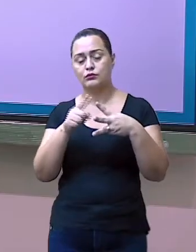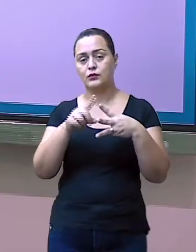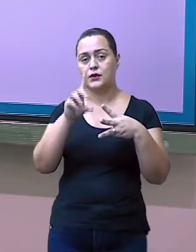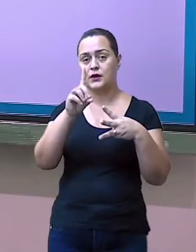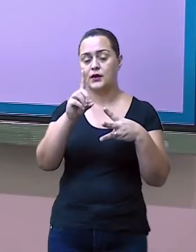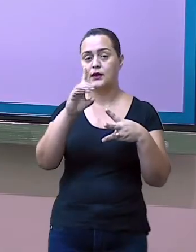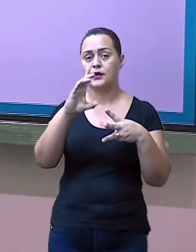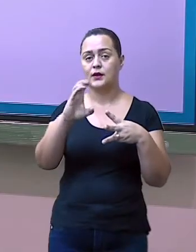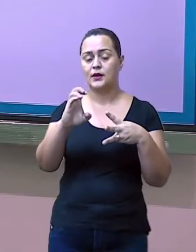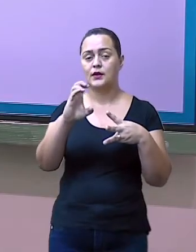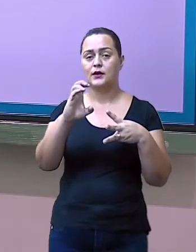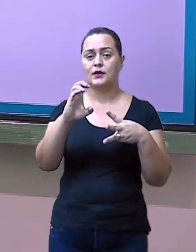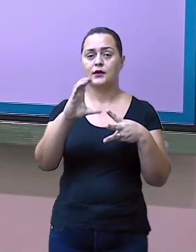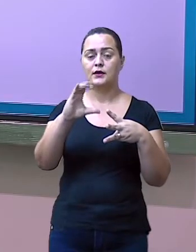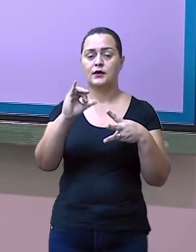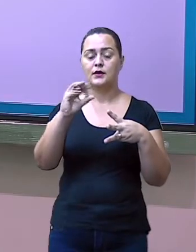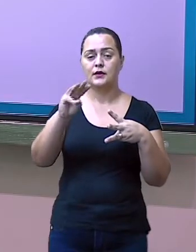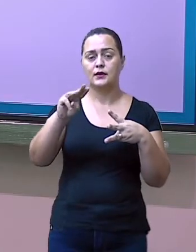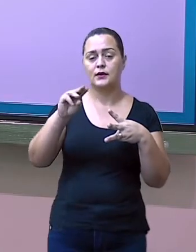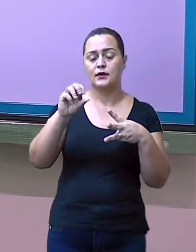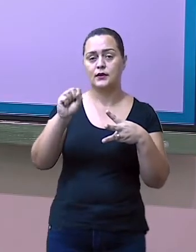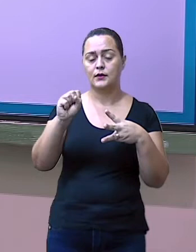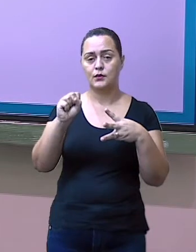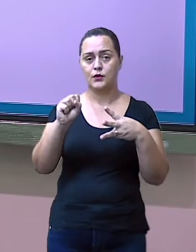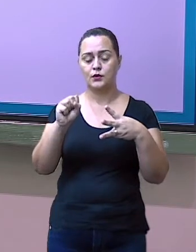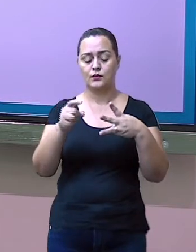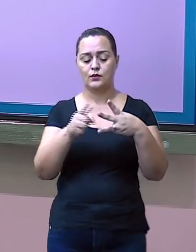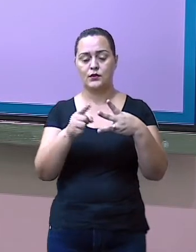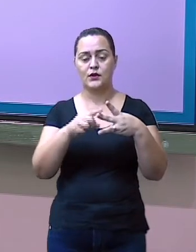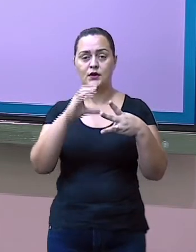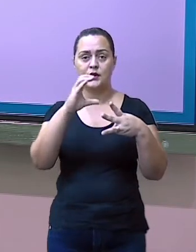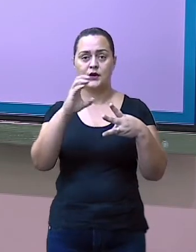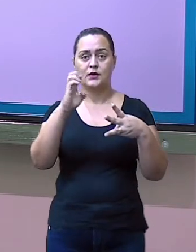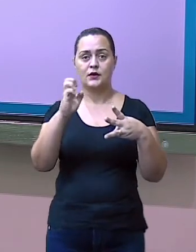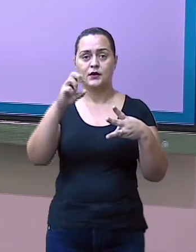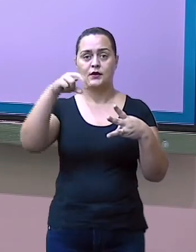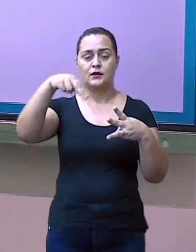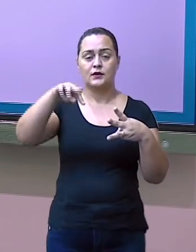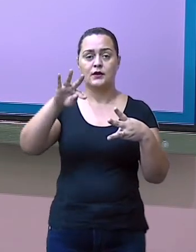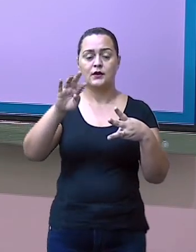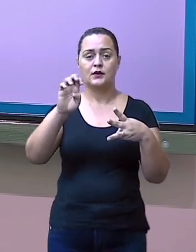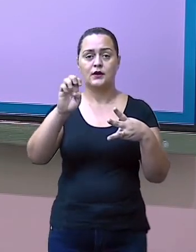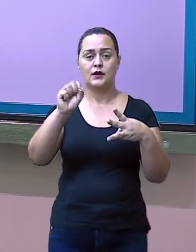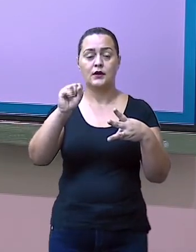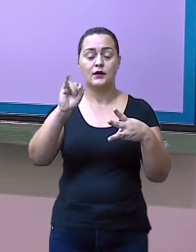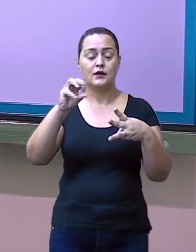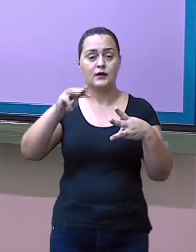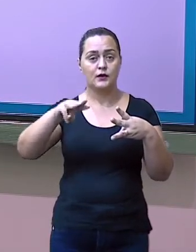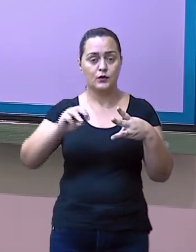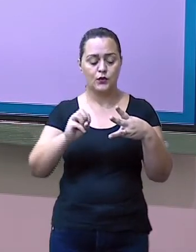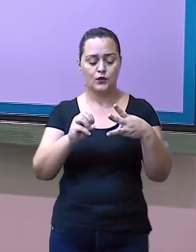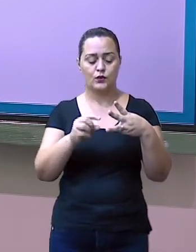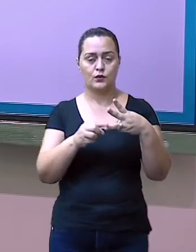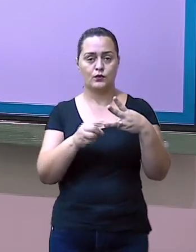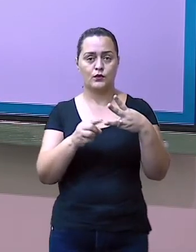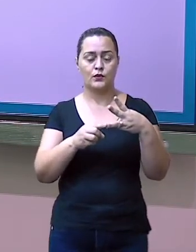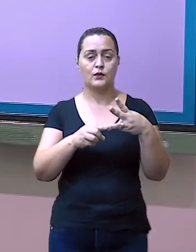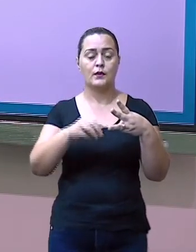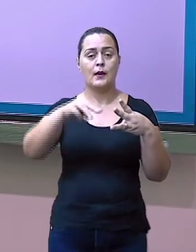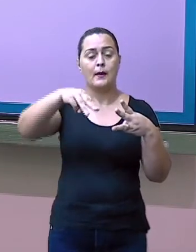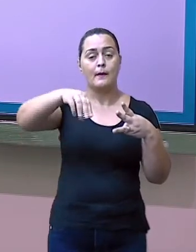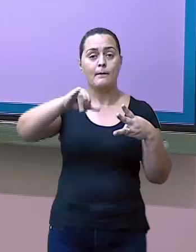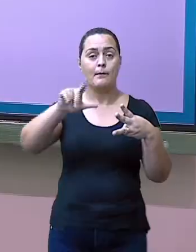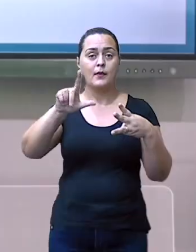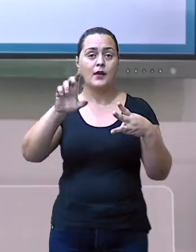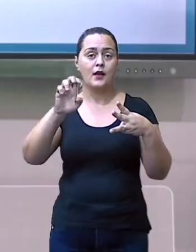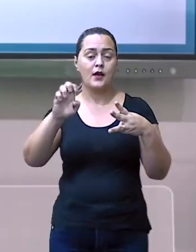olha, o algarismo 5. Deixa eu tirar esse traço aqui. O algarismo 5,